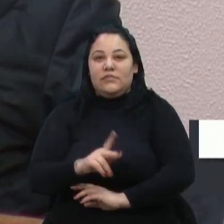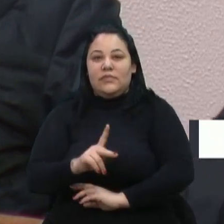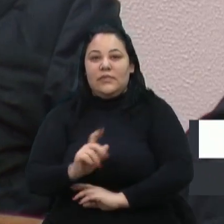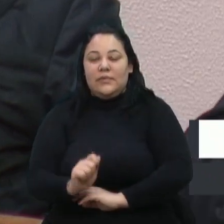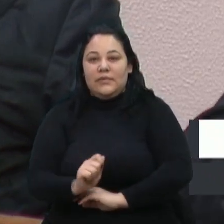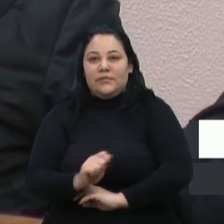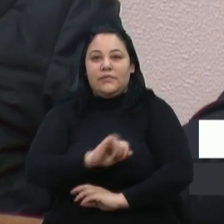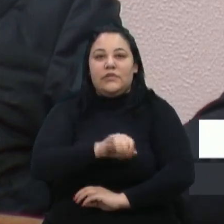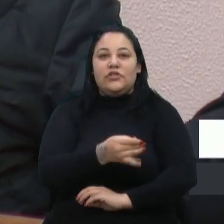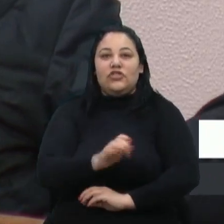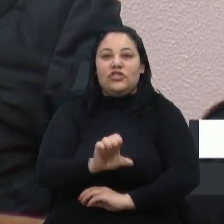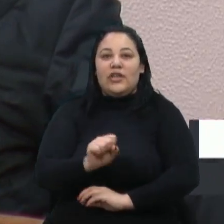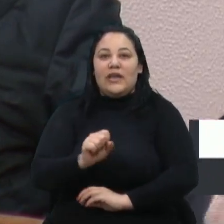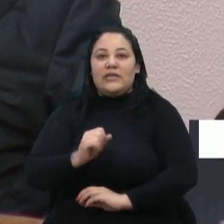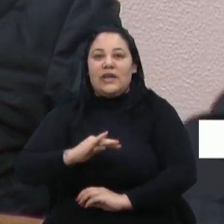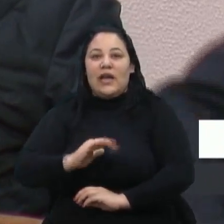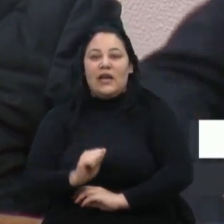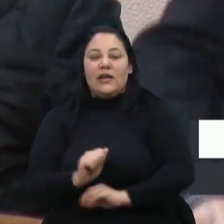Milani.